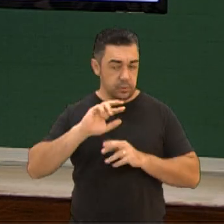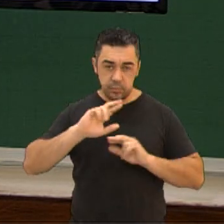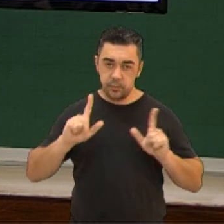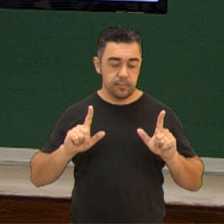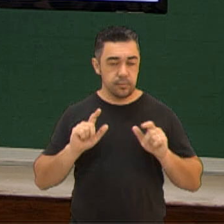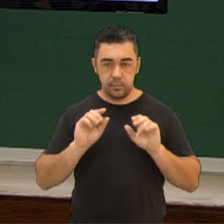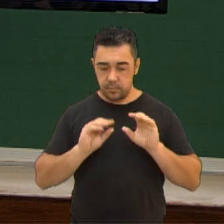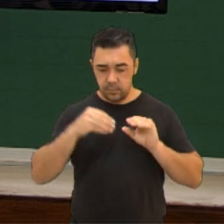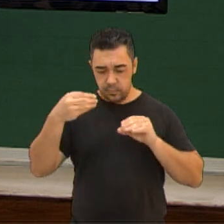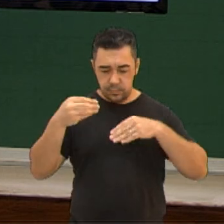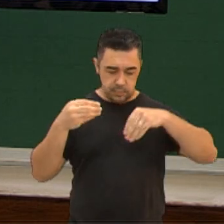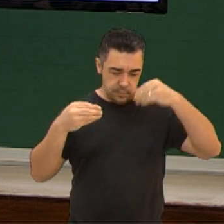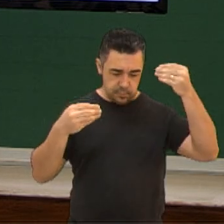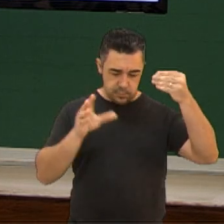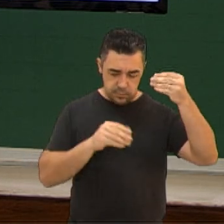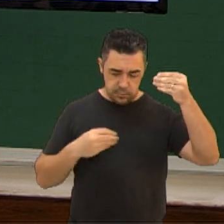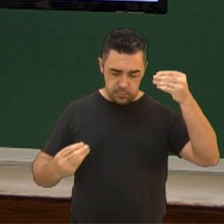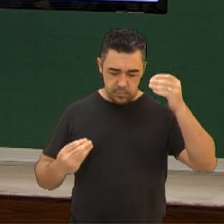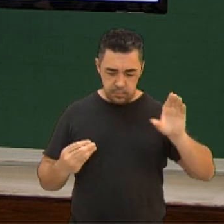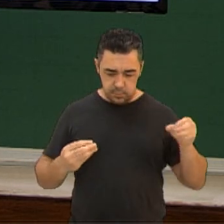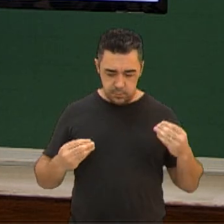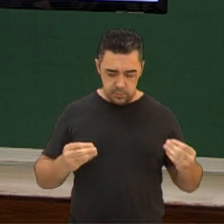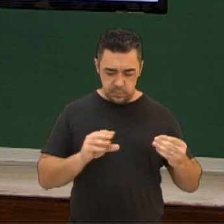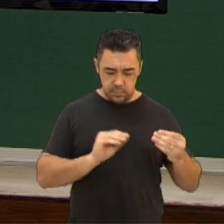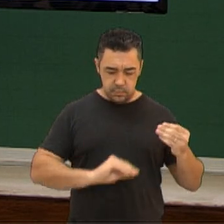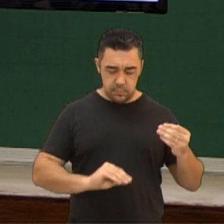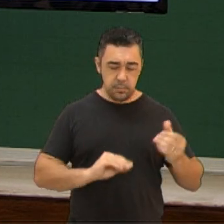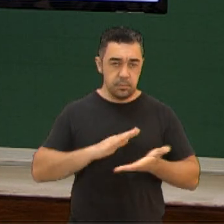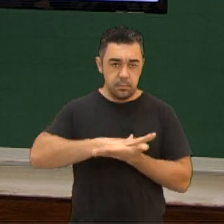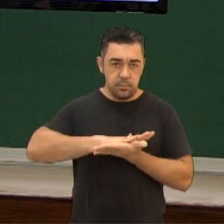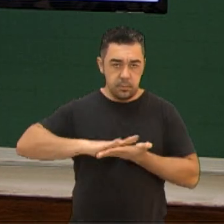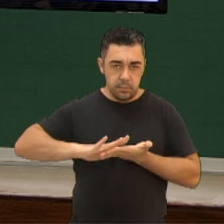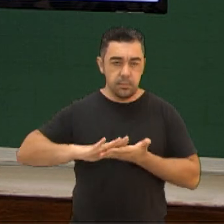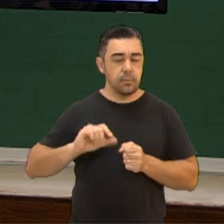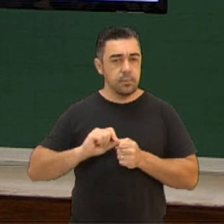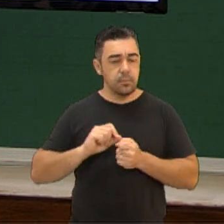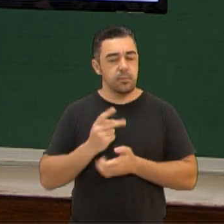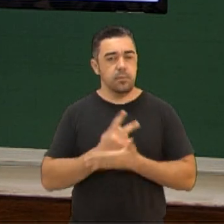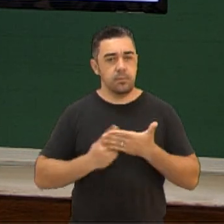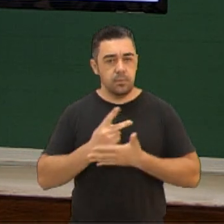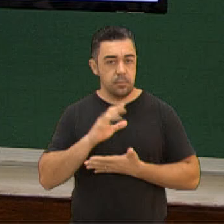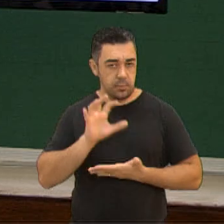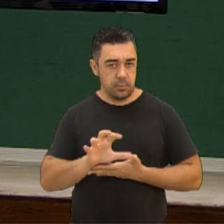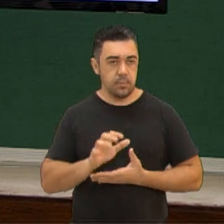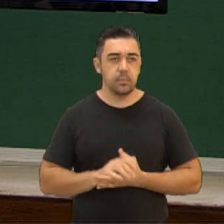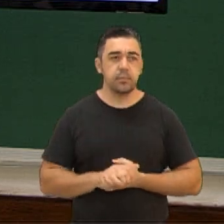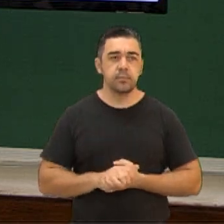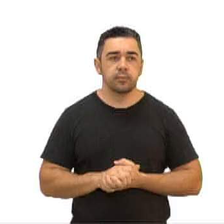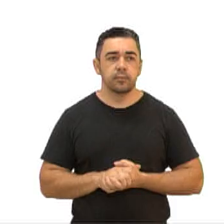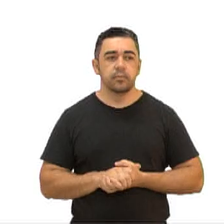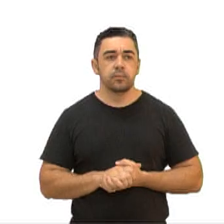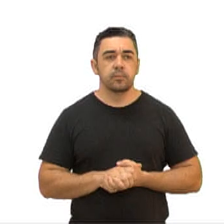contrário, eles soltavam, colocavam isso de volta no plano, achatavam e faziam assim as obras dele.